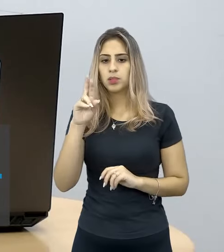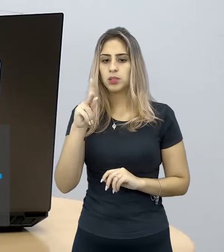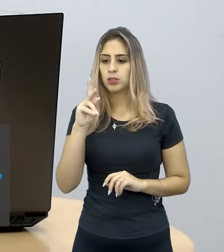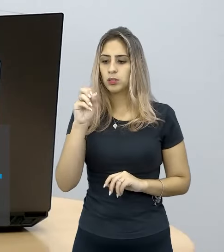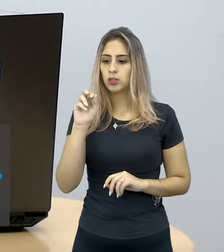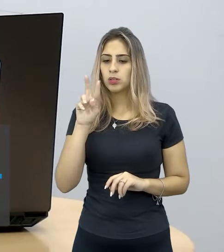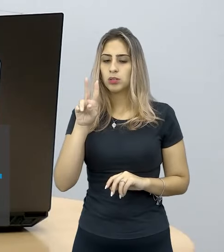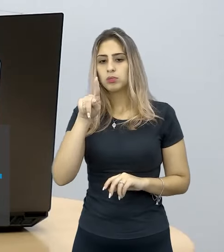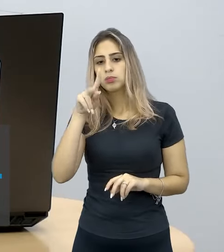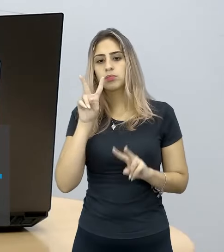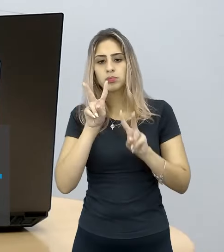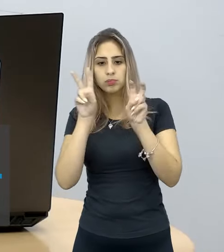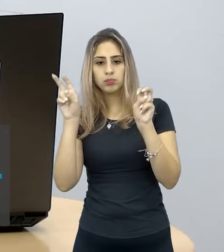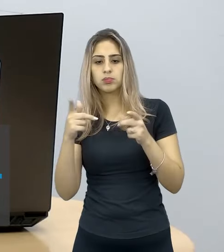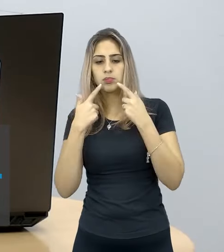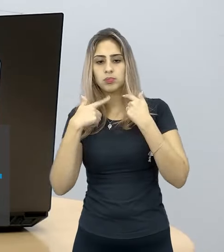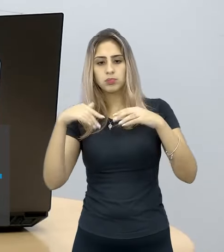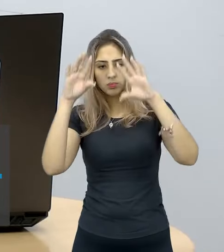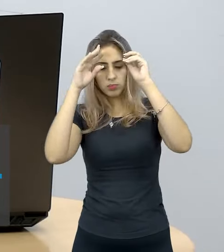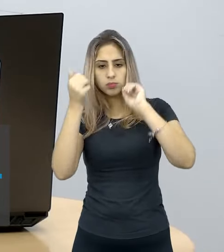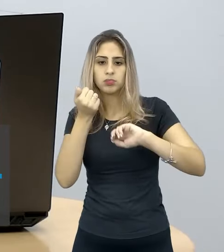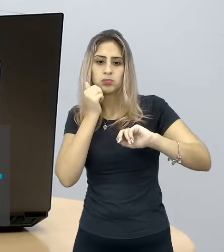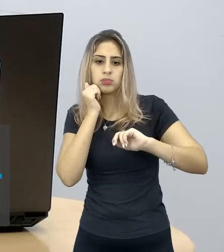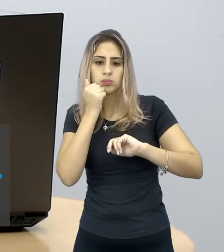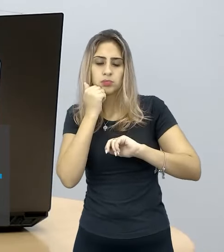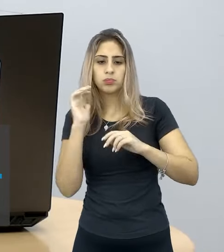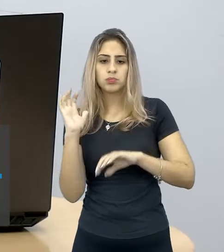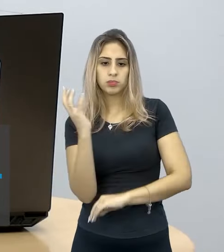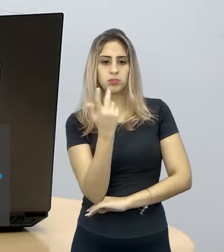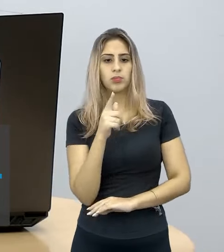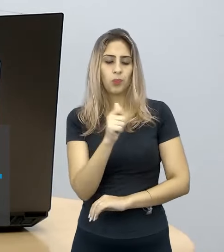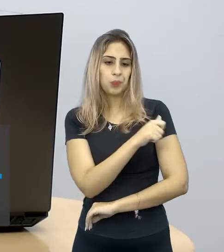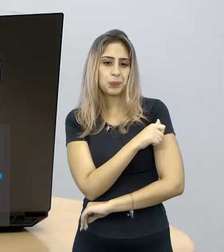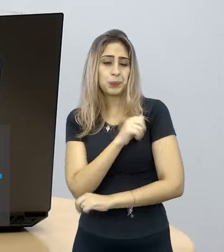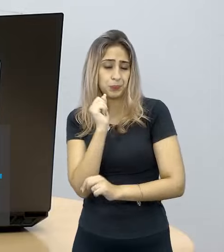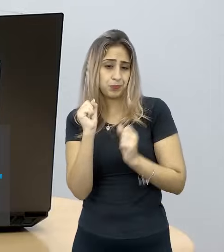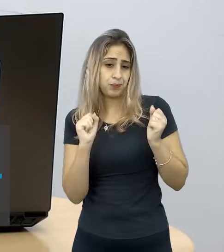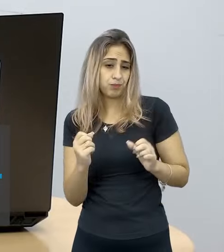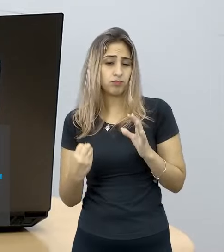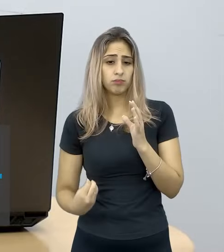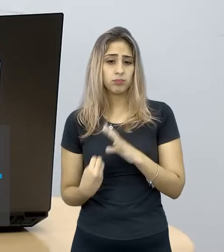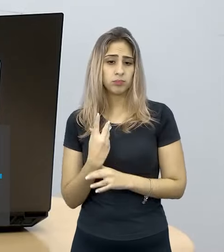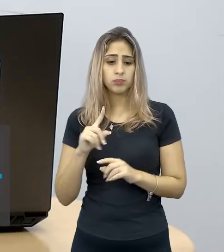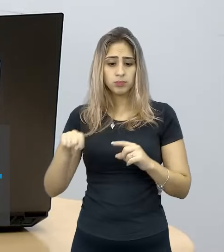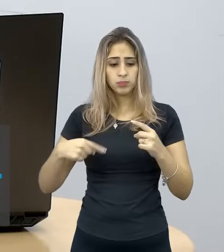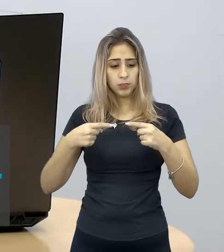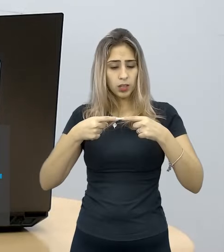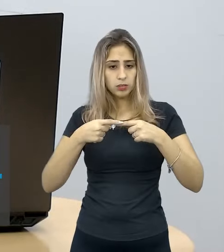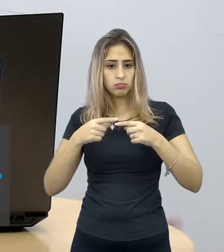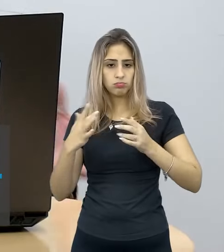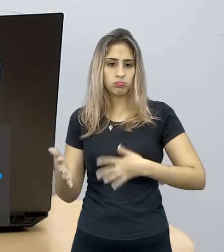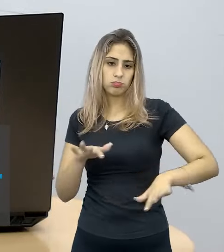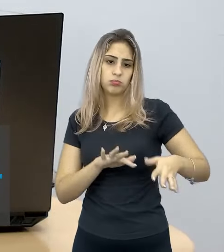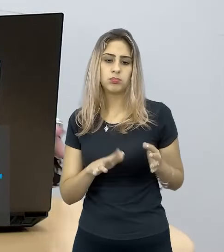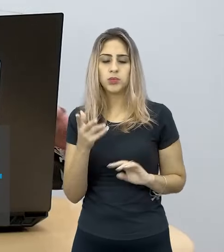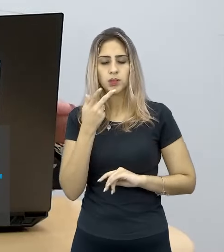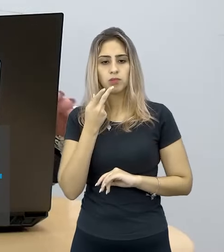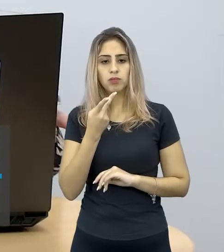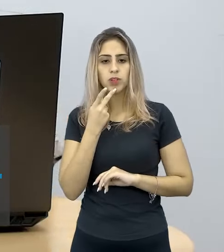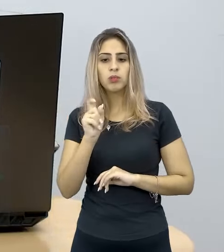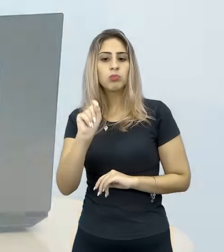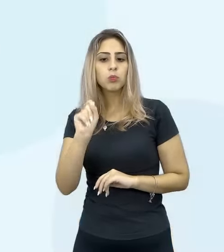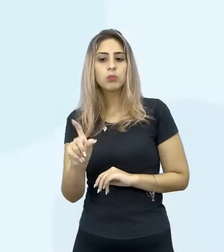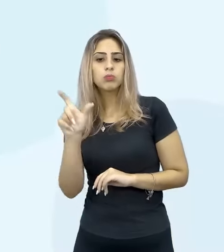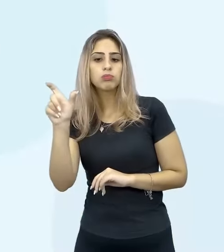como a temática é linguagens e ciências da natureza, né, o estudante pode criar ligações do movimento, né, falando o